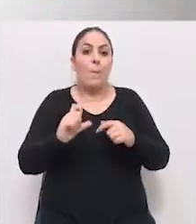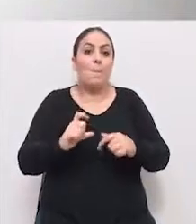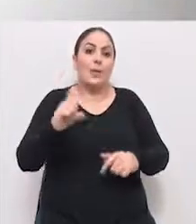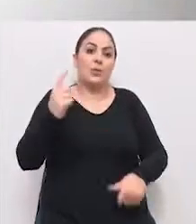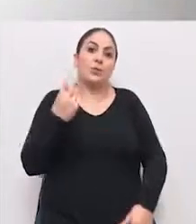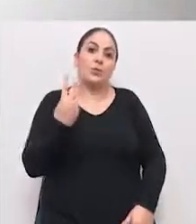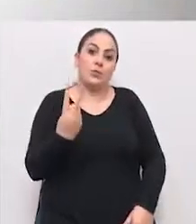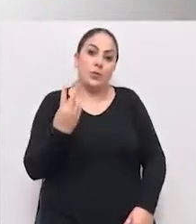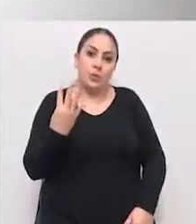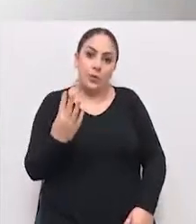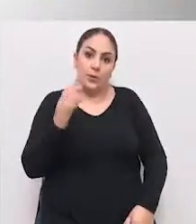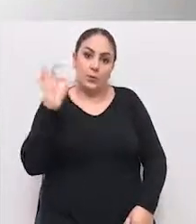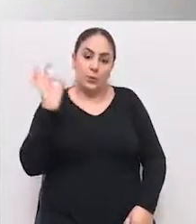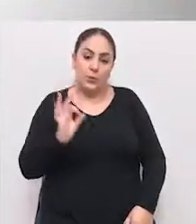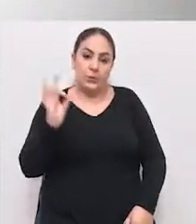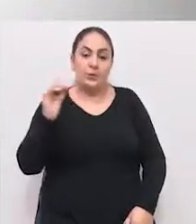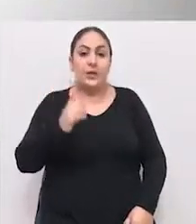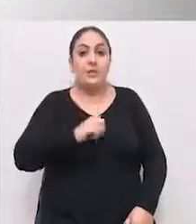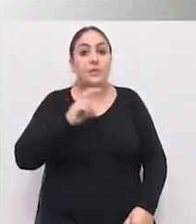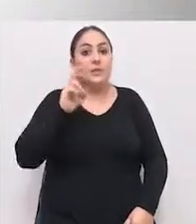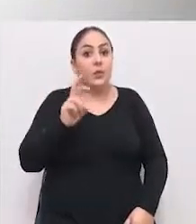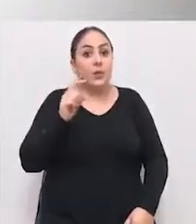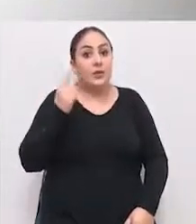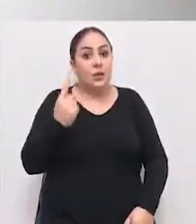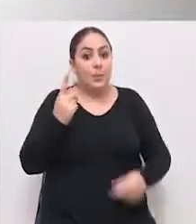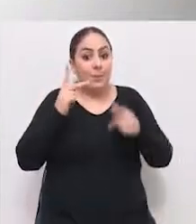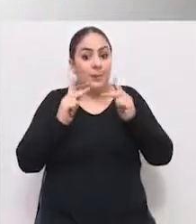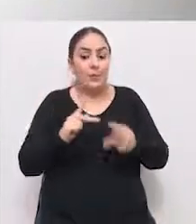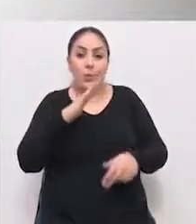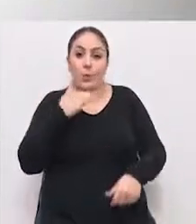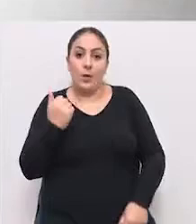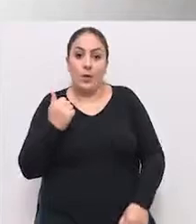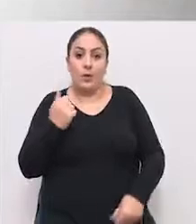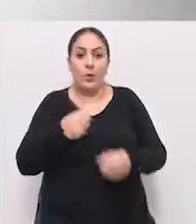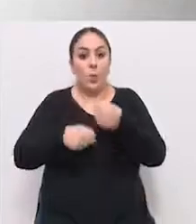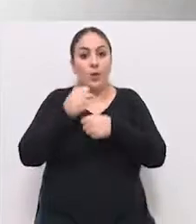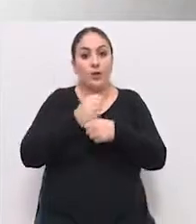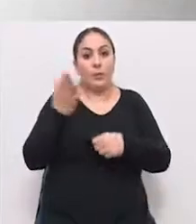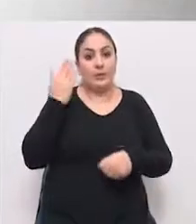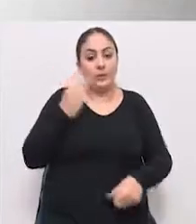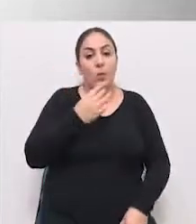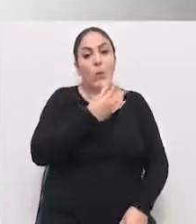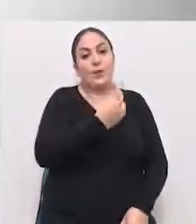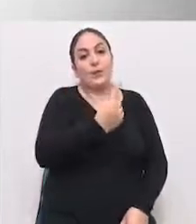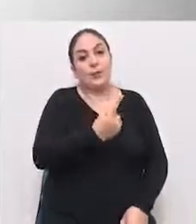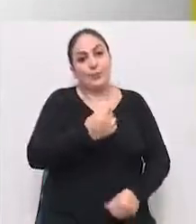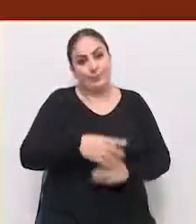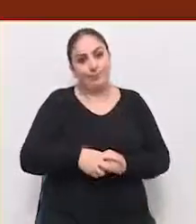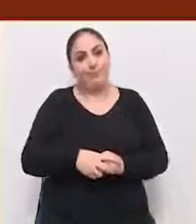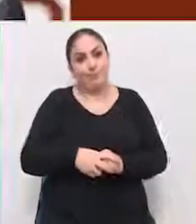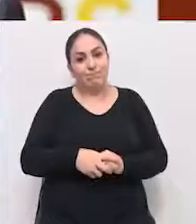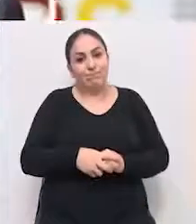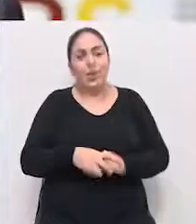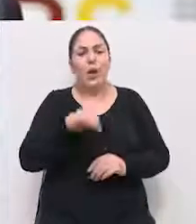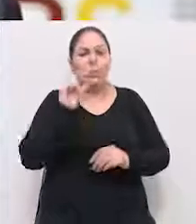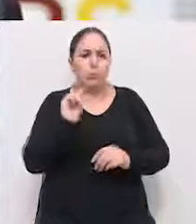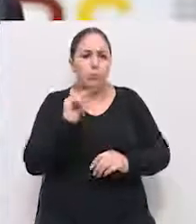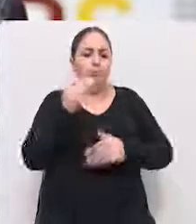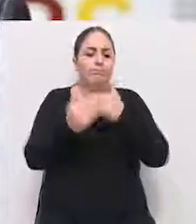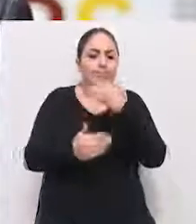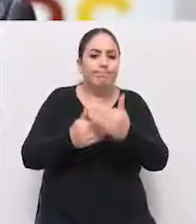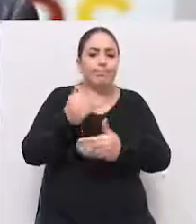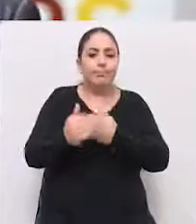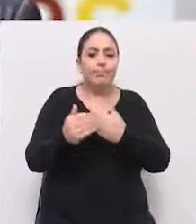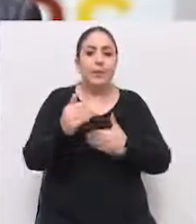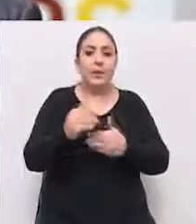aumentou em 24%. Foram 51 vítimas neste ano e 41 no ano passado. Nós vamos aos